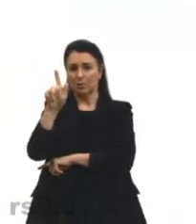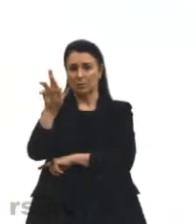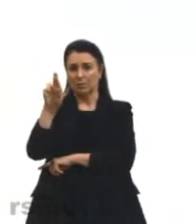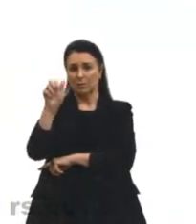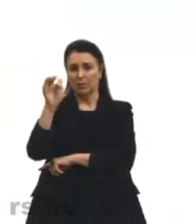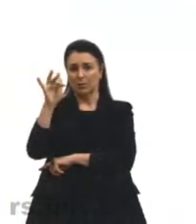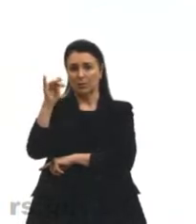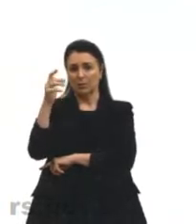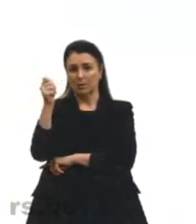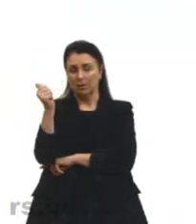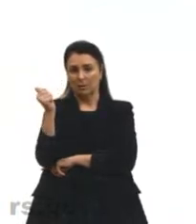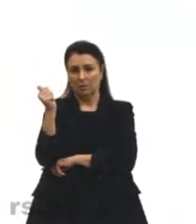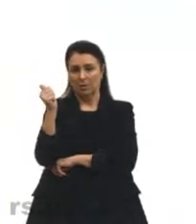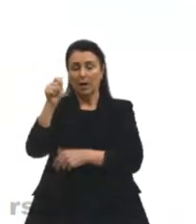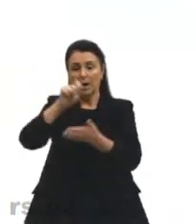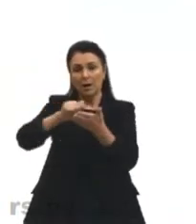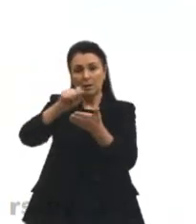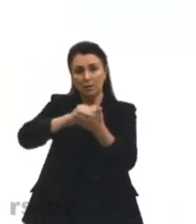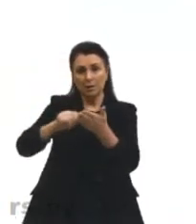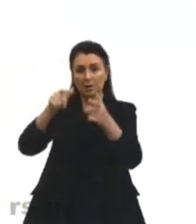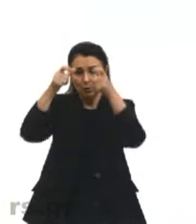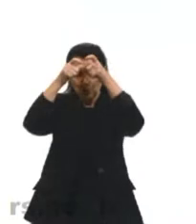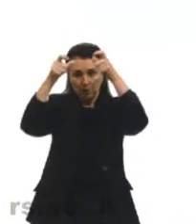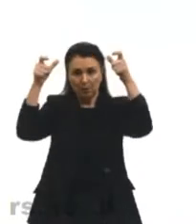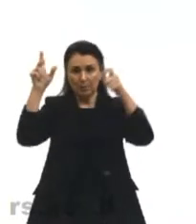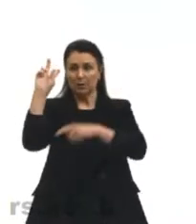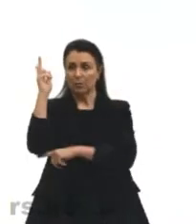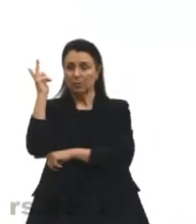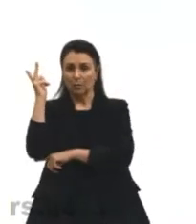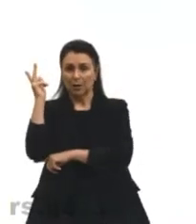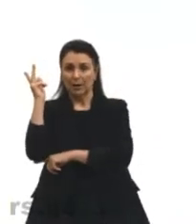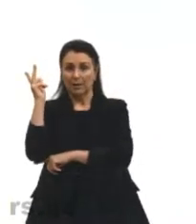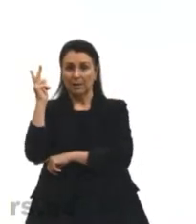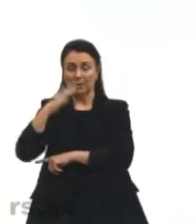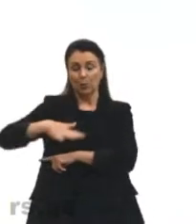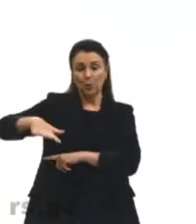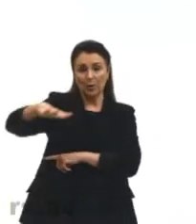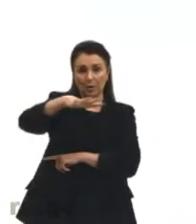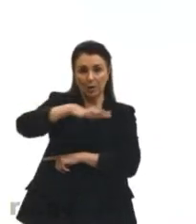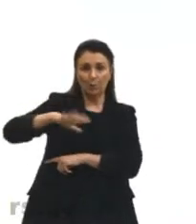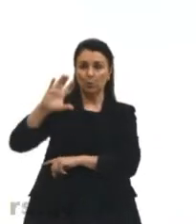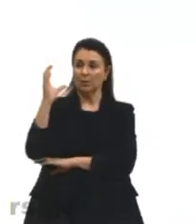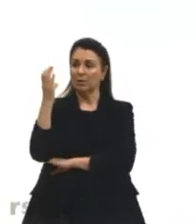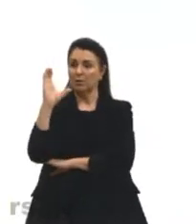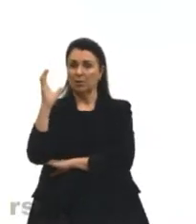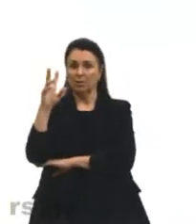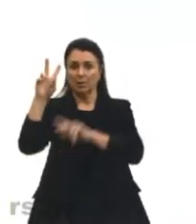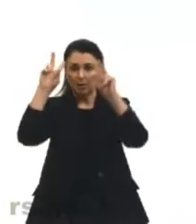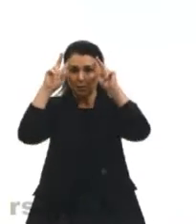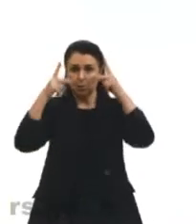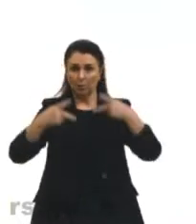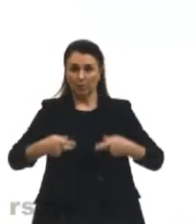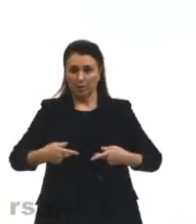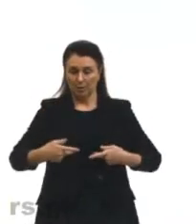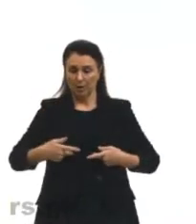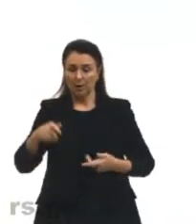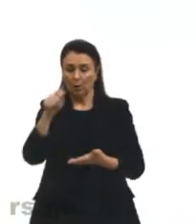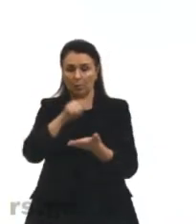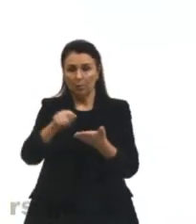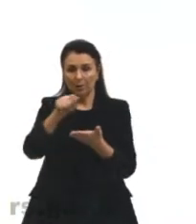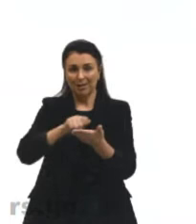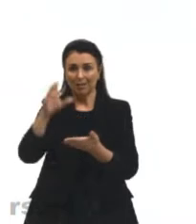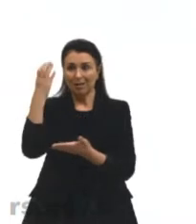essa escrita no conhecimento histórico dentro do campo das ciências humanas não escrita científica sobre o passado